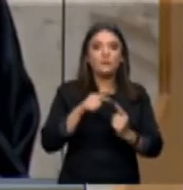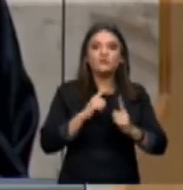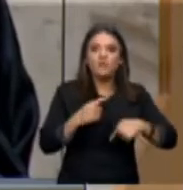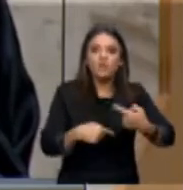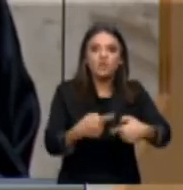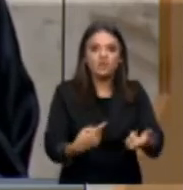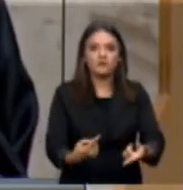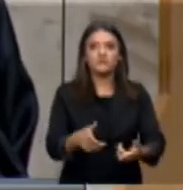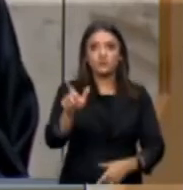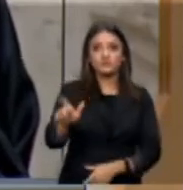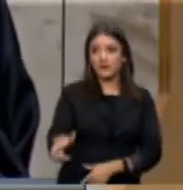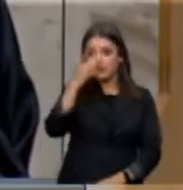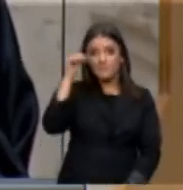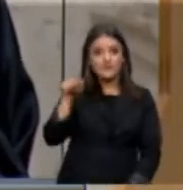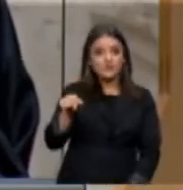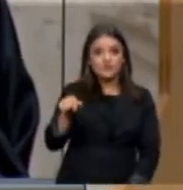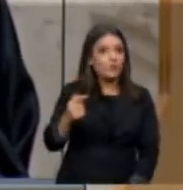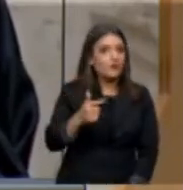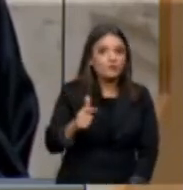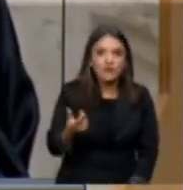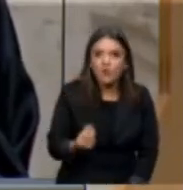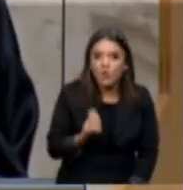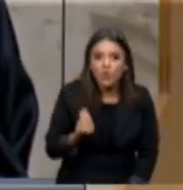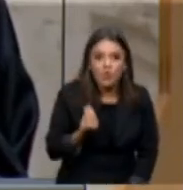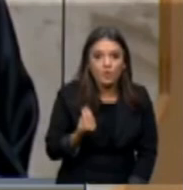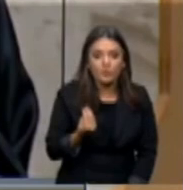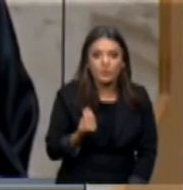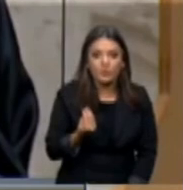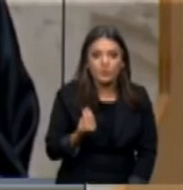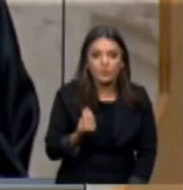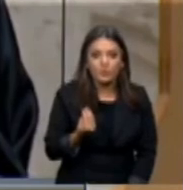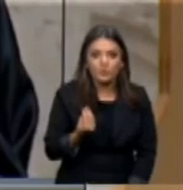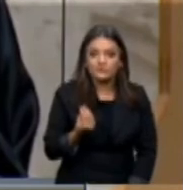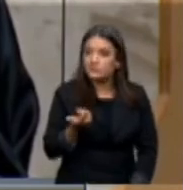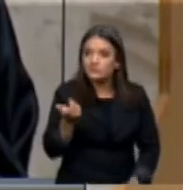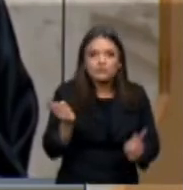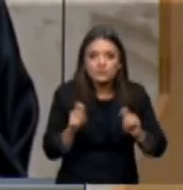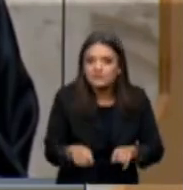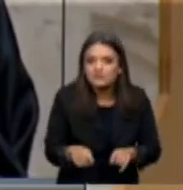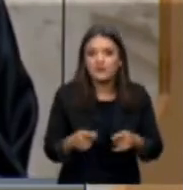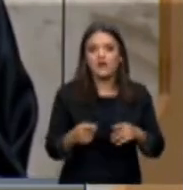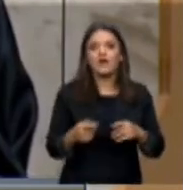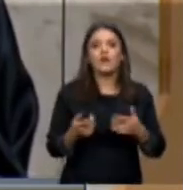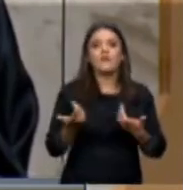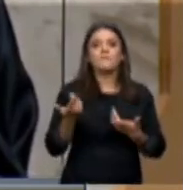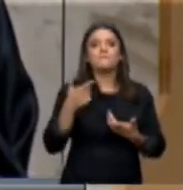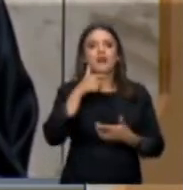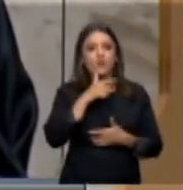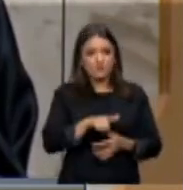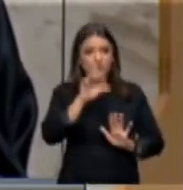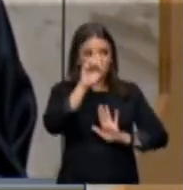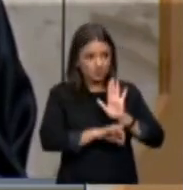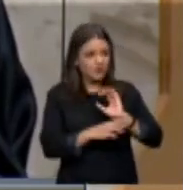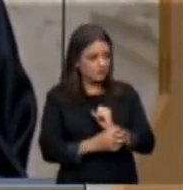credor as condições genéricas e abstratas de fazer valer o seu